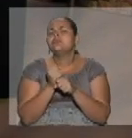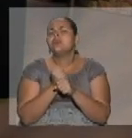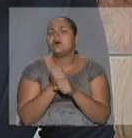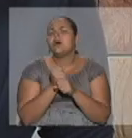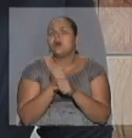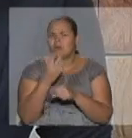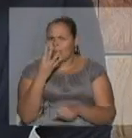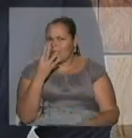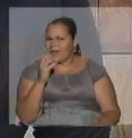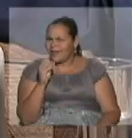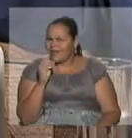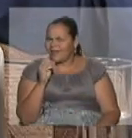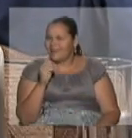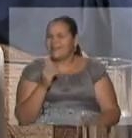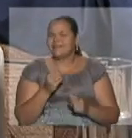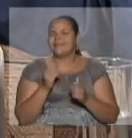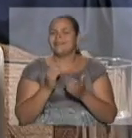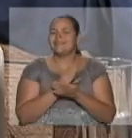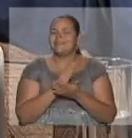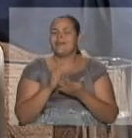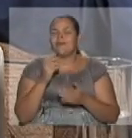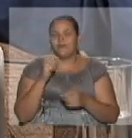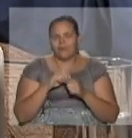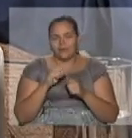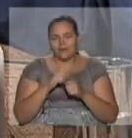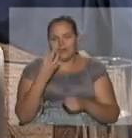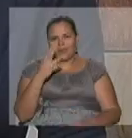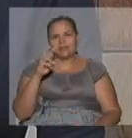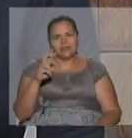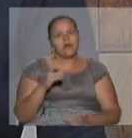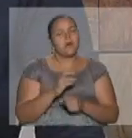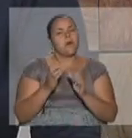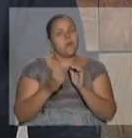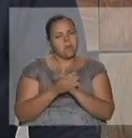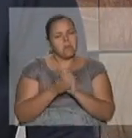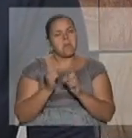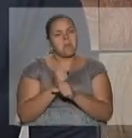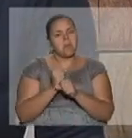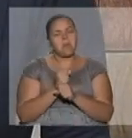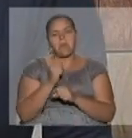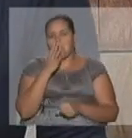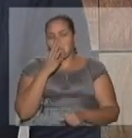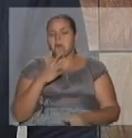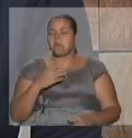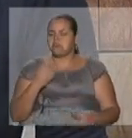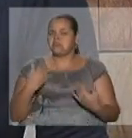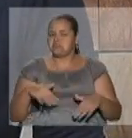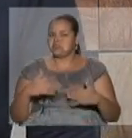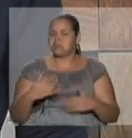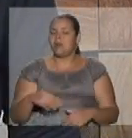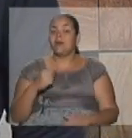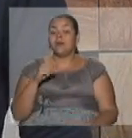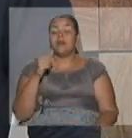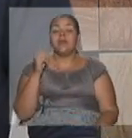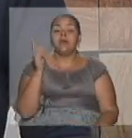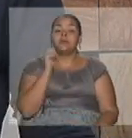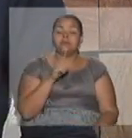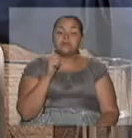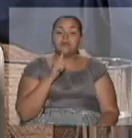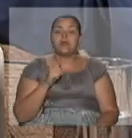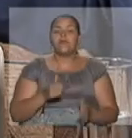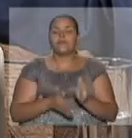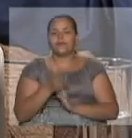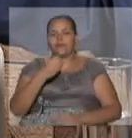40 é muitos? 40 e alguns? Vai fazer 45. Assim. Já? Caramba, hein? E aí, deu para administrar bem, com tanta viagem, com